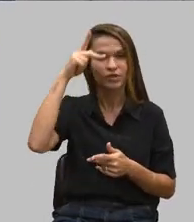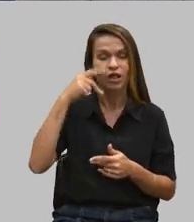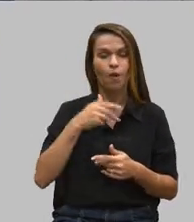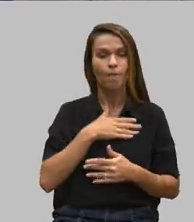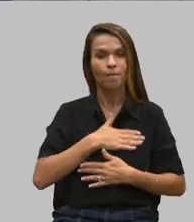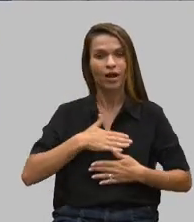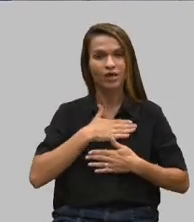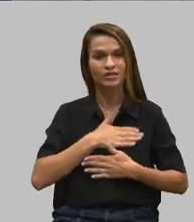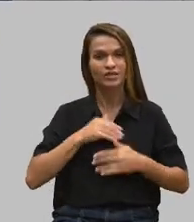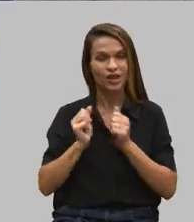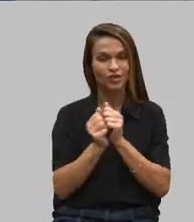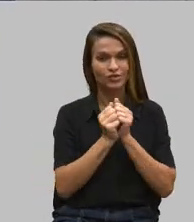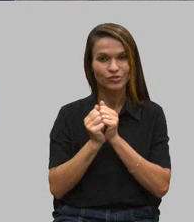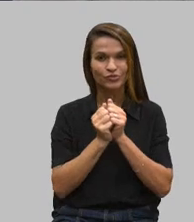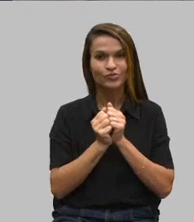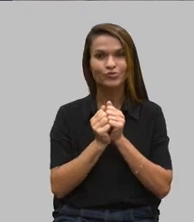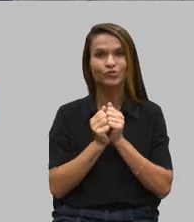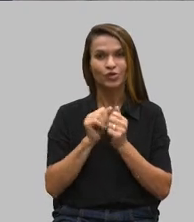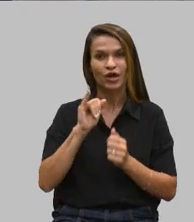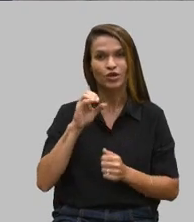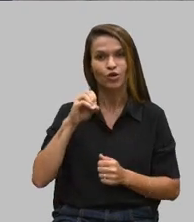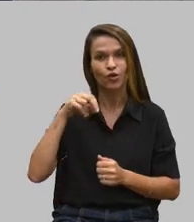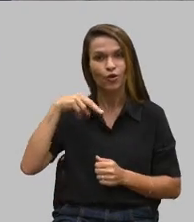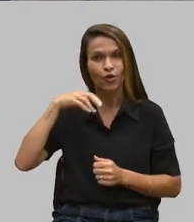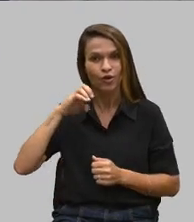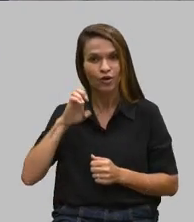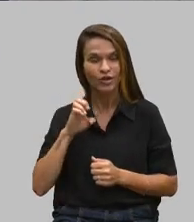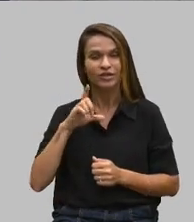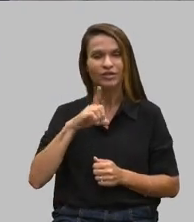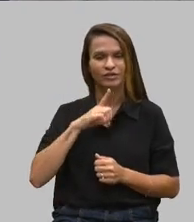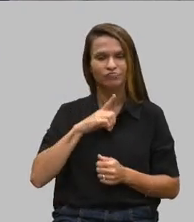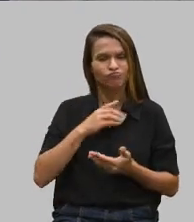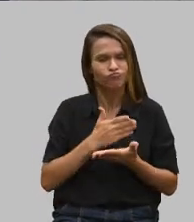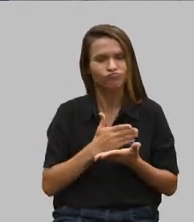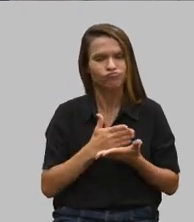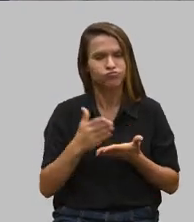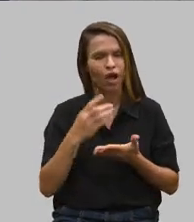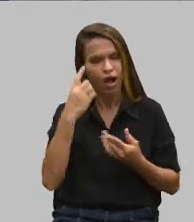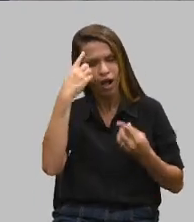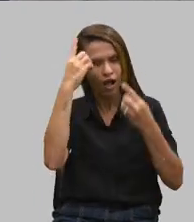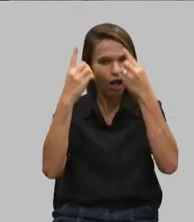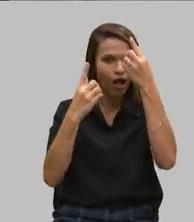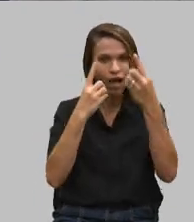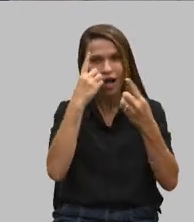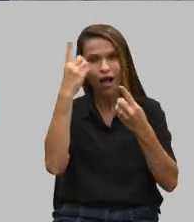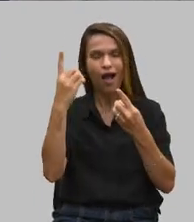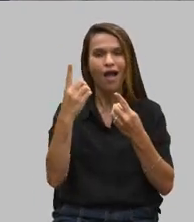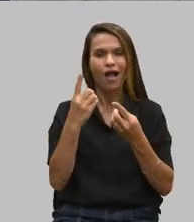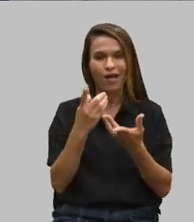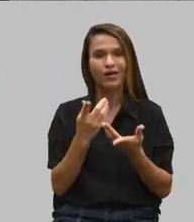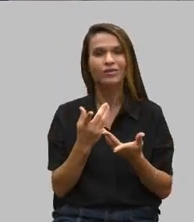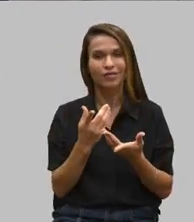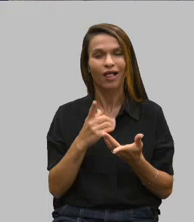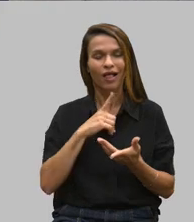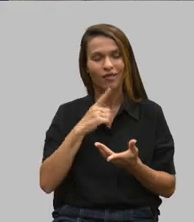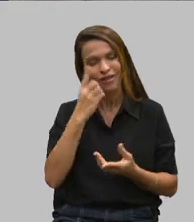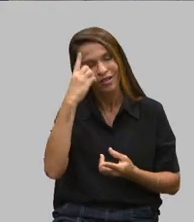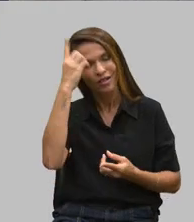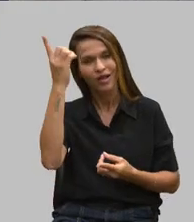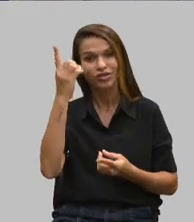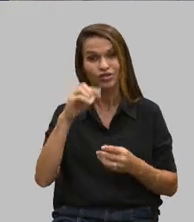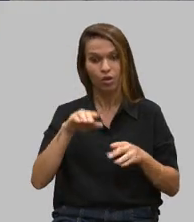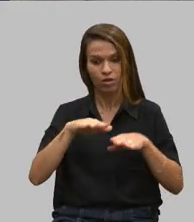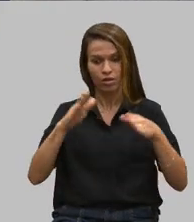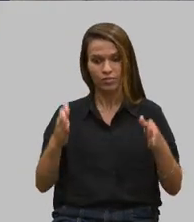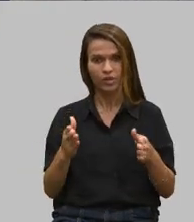poder estar junto com a deputada Ione que foi de fato quem teve essa iniciativa quem teve esse essa ideia de fazer essa audiência pública